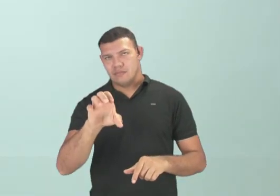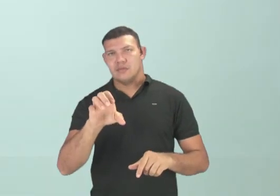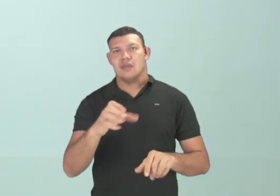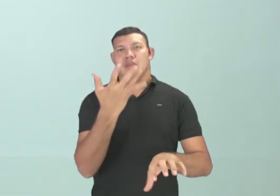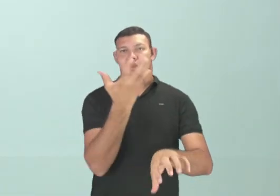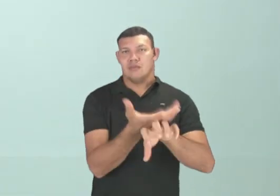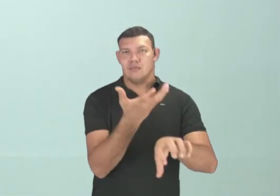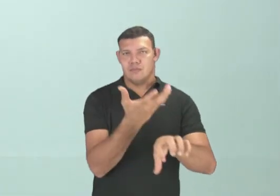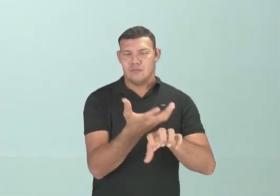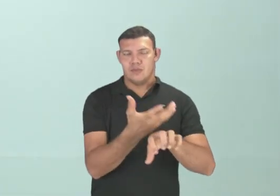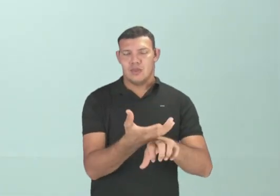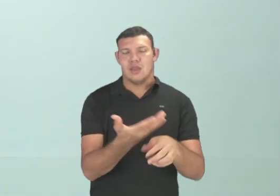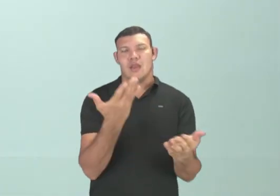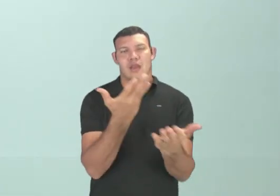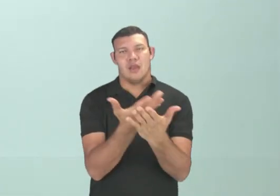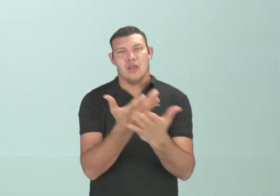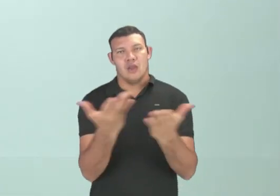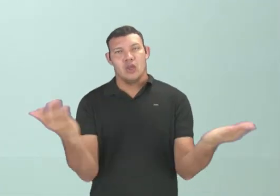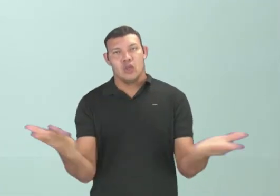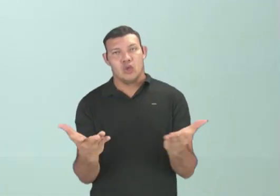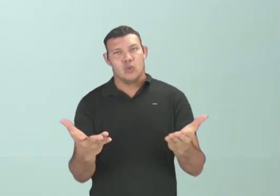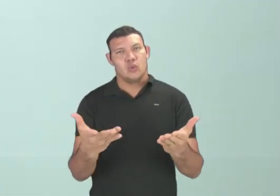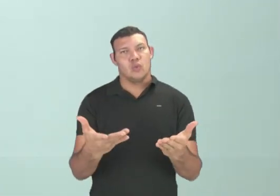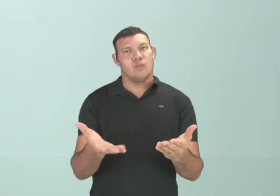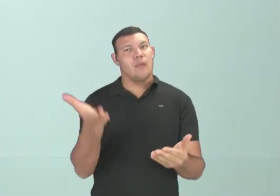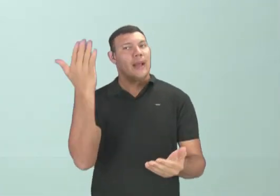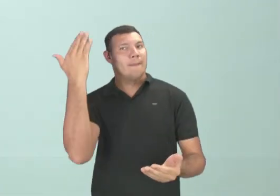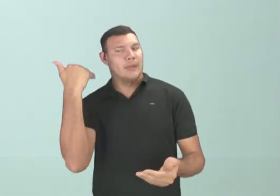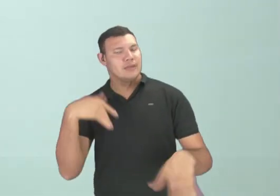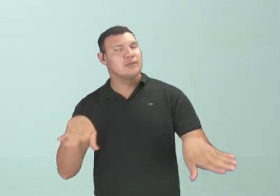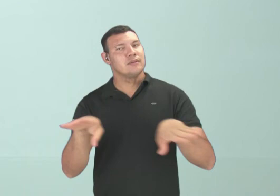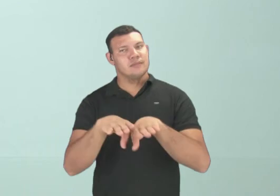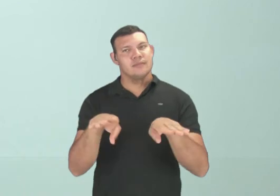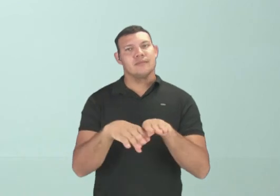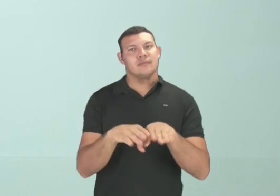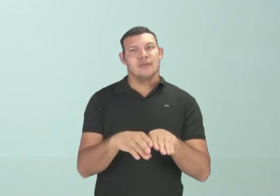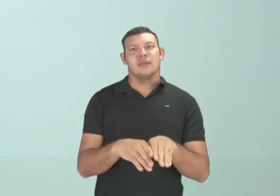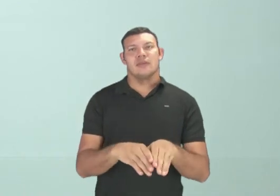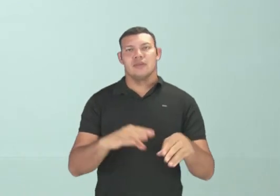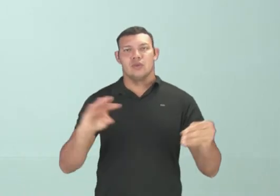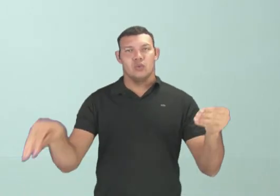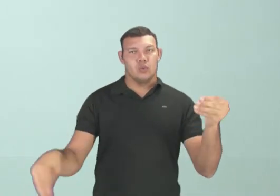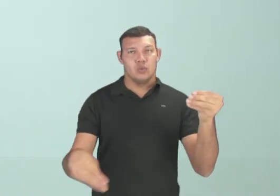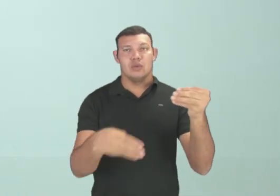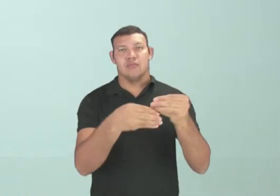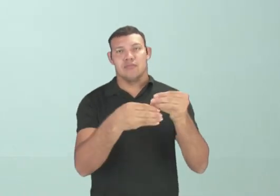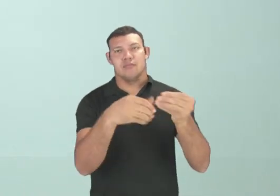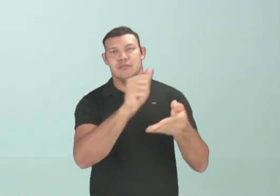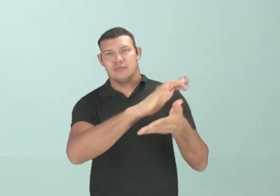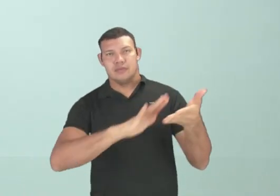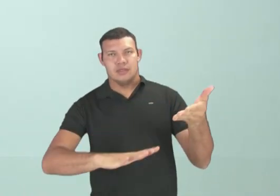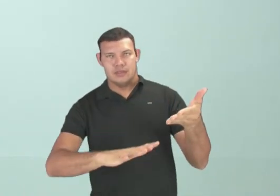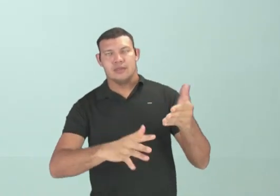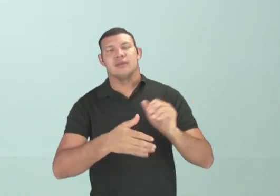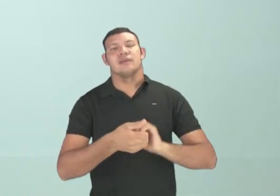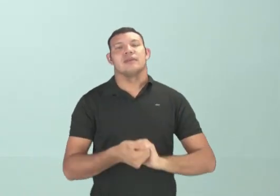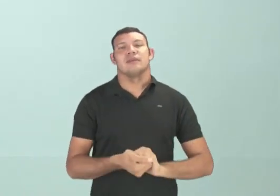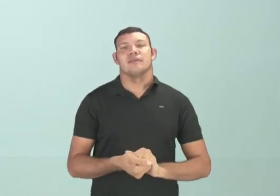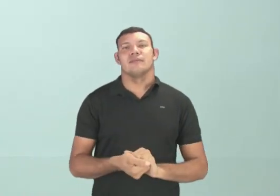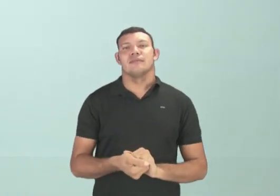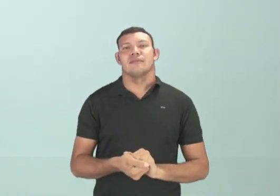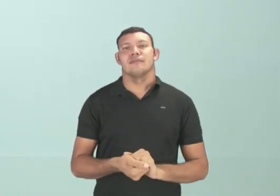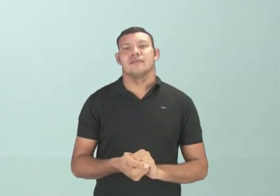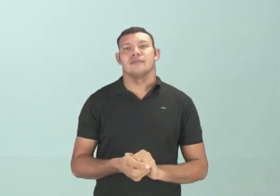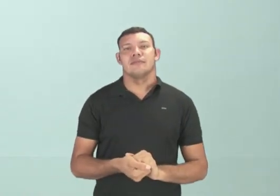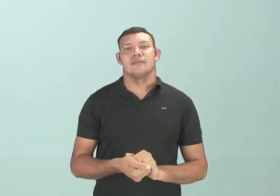outras aulas, tá bom? E todo esse material vai estar disponibilizado lá. Além de exercícios